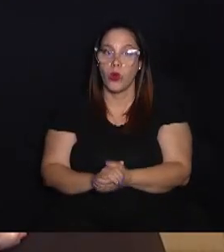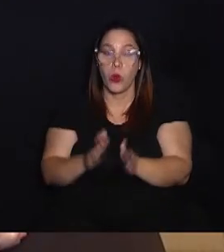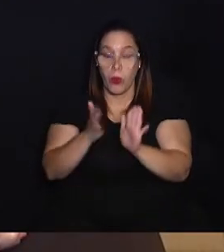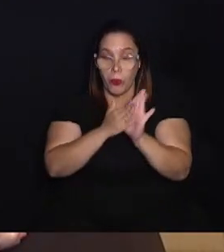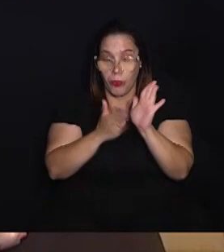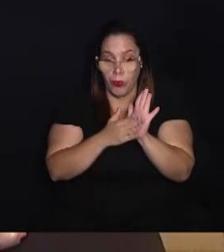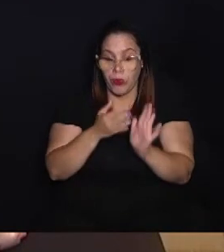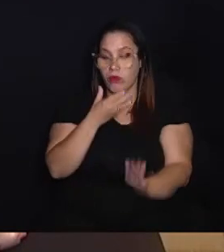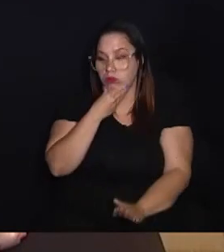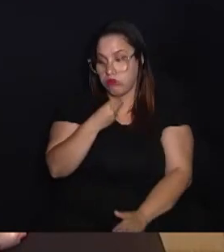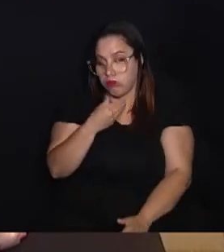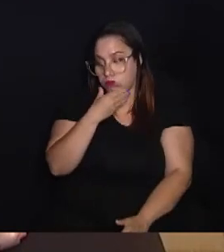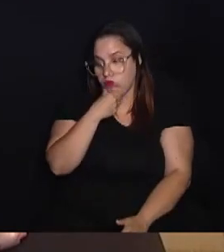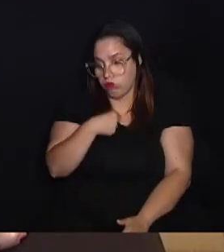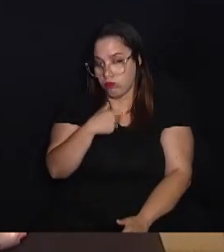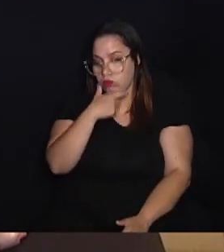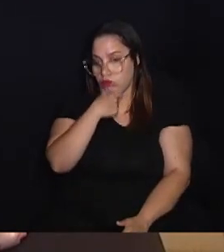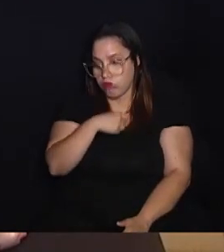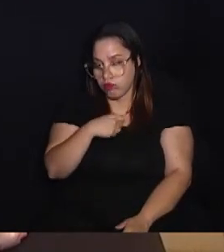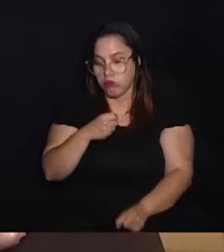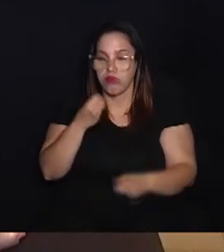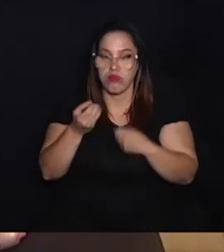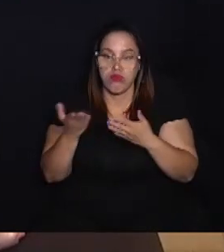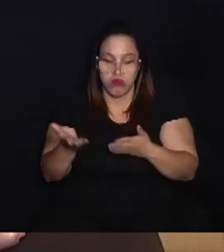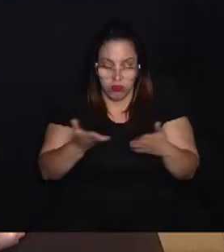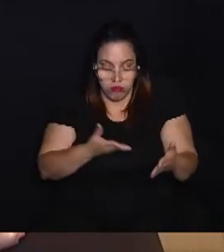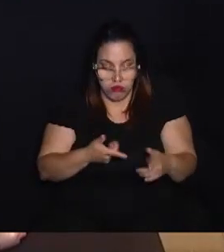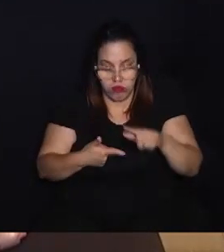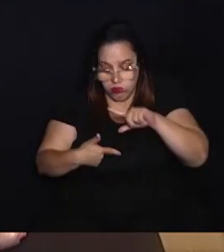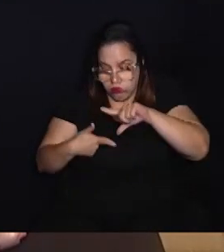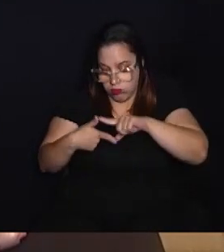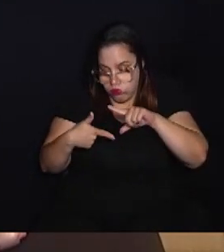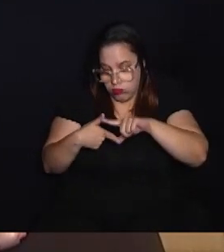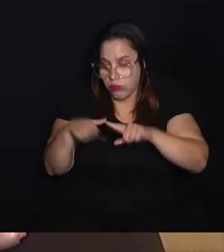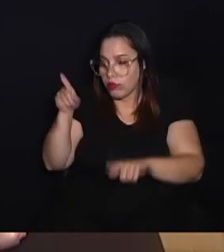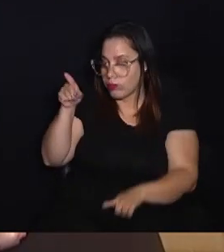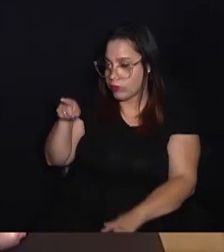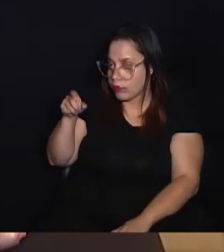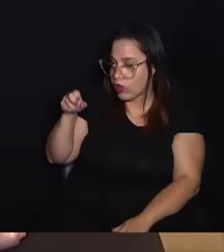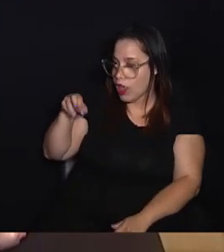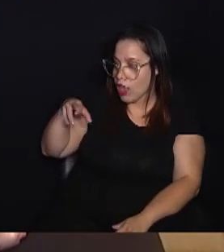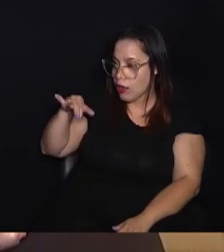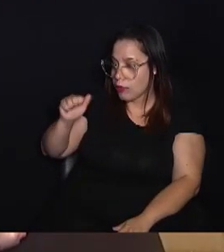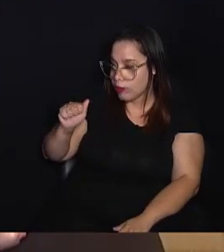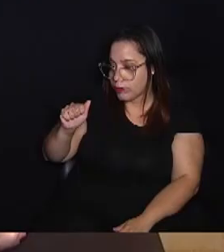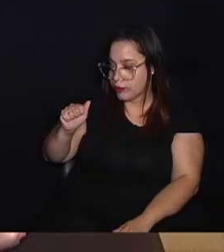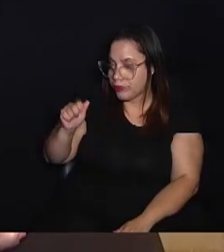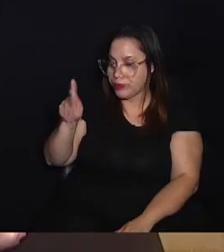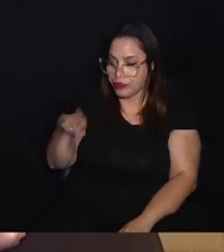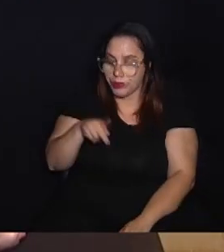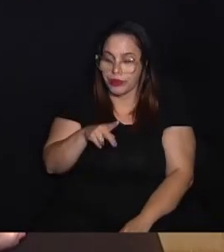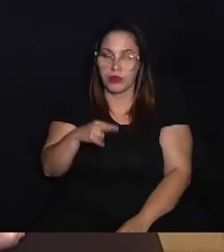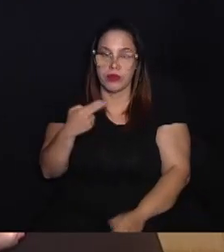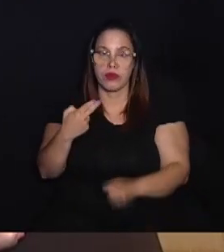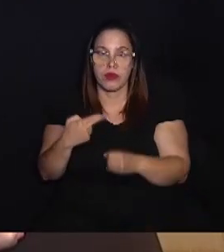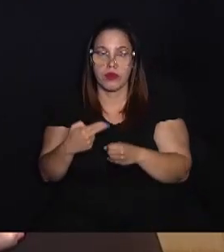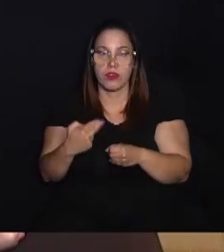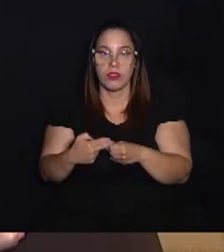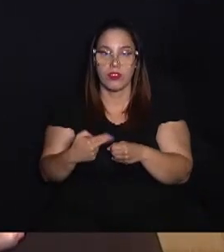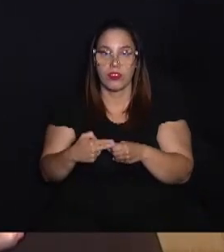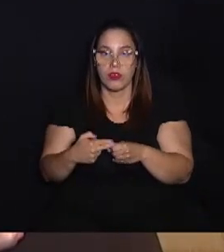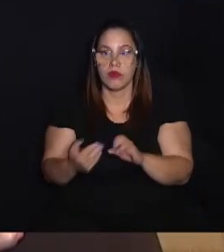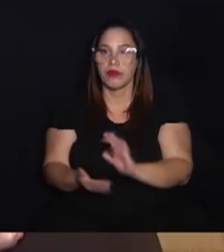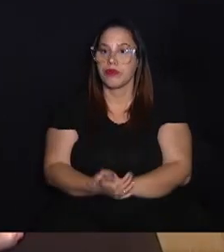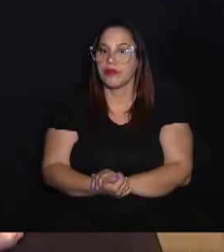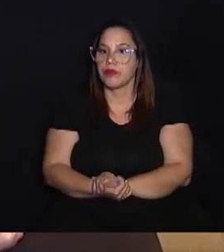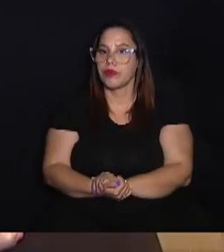né, Paulo Freire. Com a gente aqui no quadro está a Nima, não é, que é professora da Faculdade de Educação da